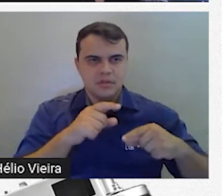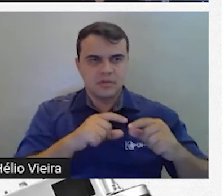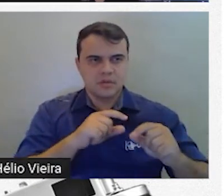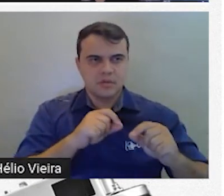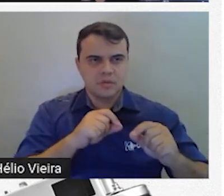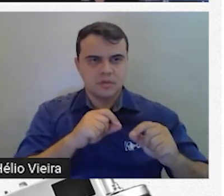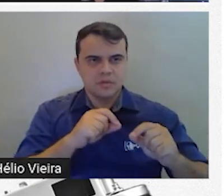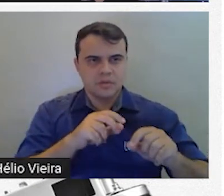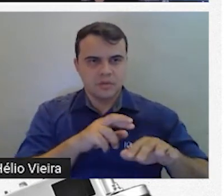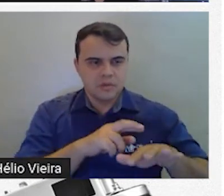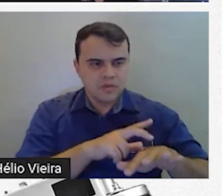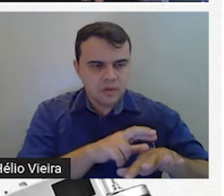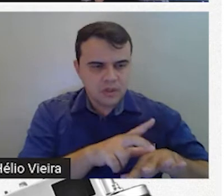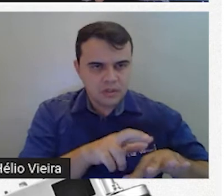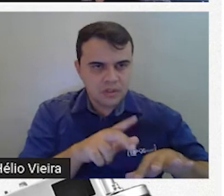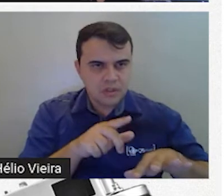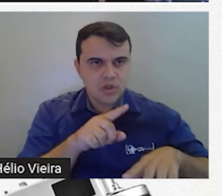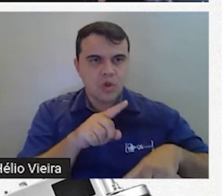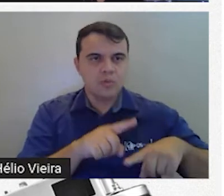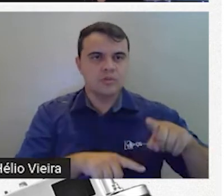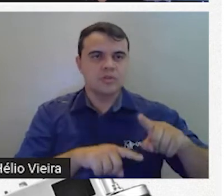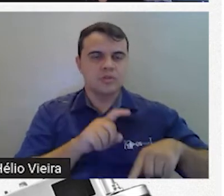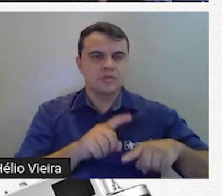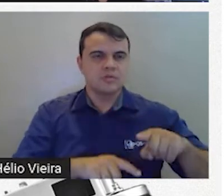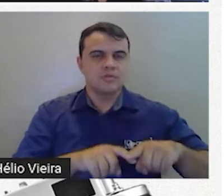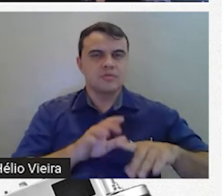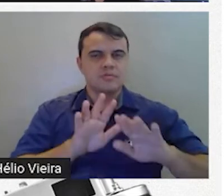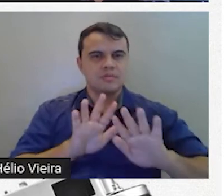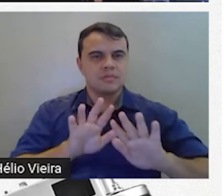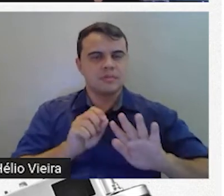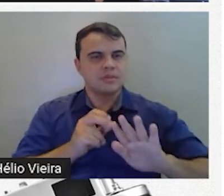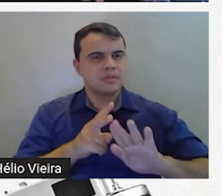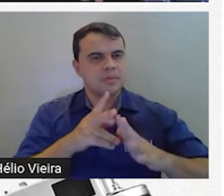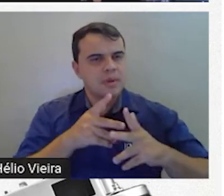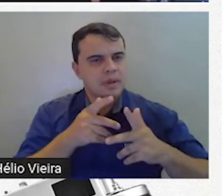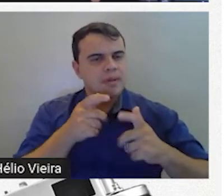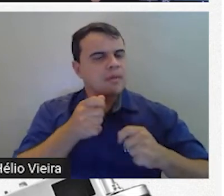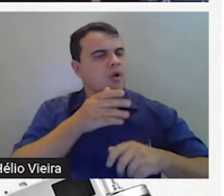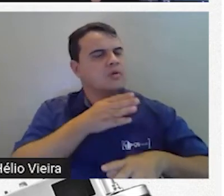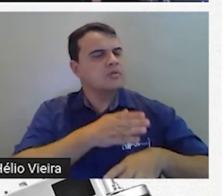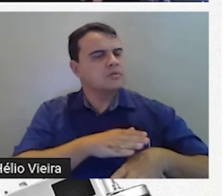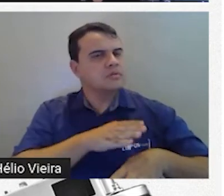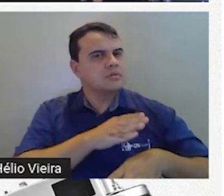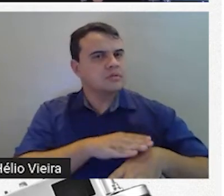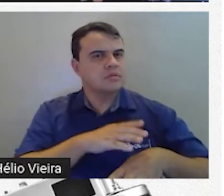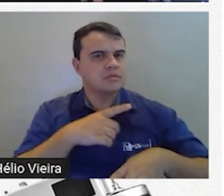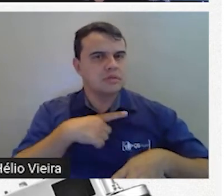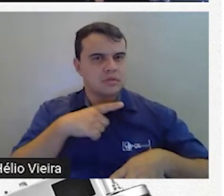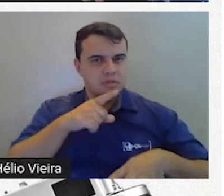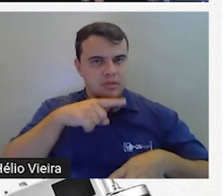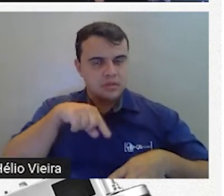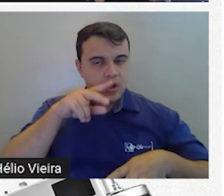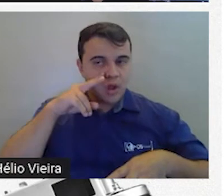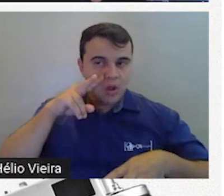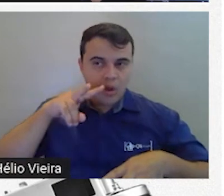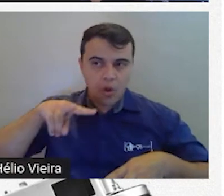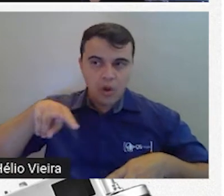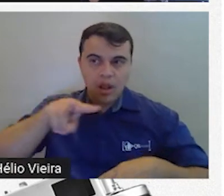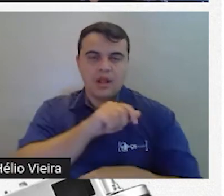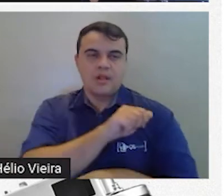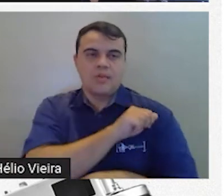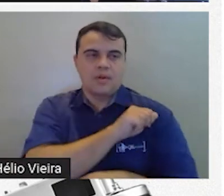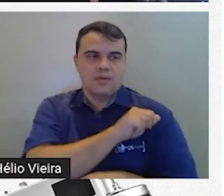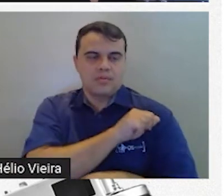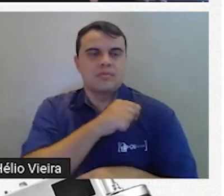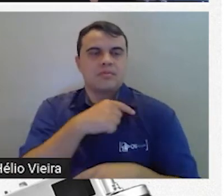tem limitado alguns objetos, mas é um excelente exercício para o olhar do aluno,